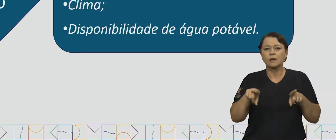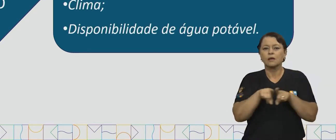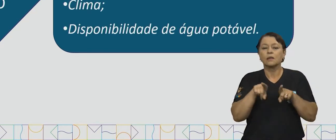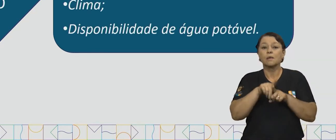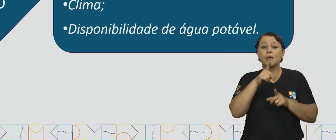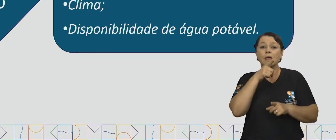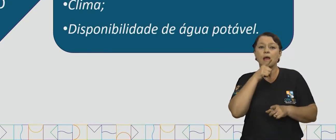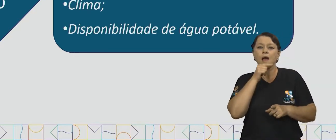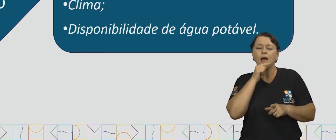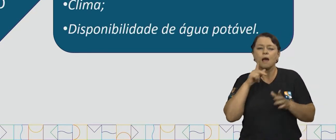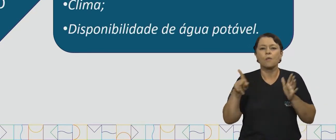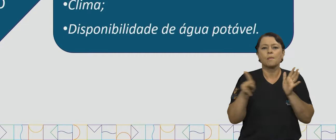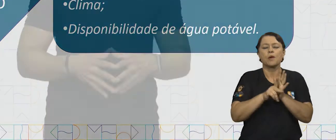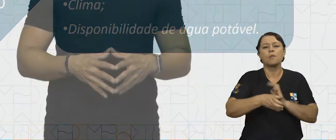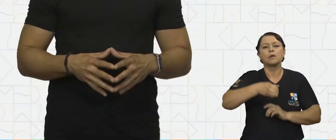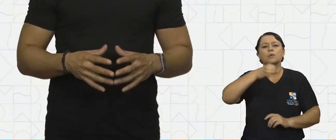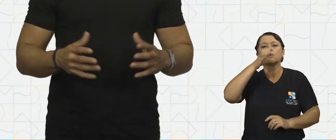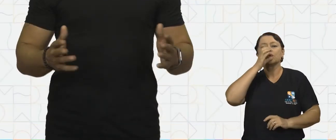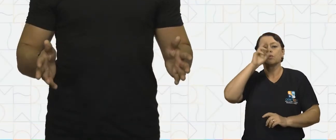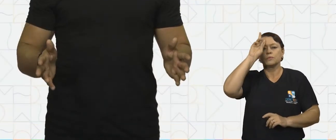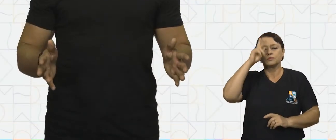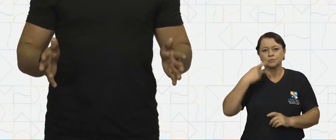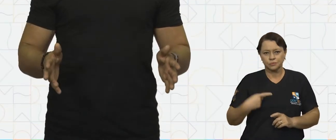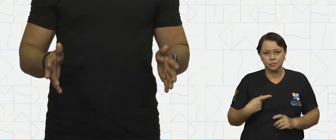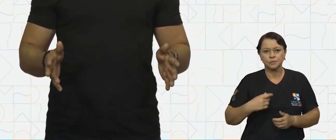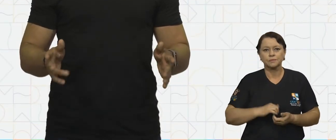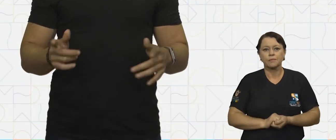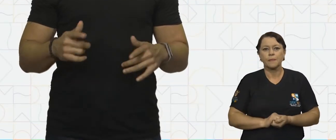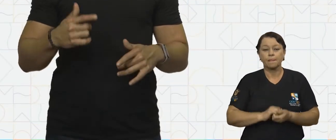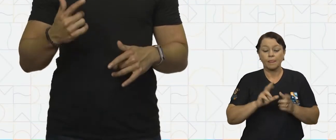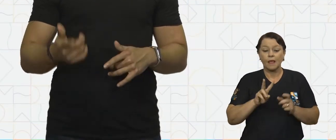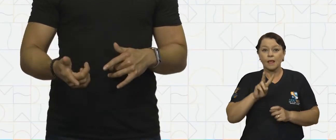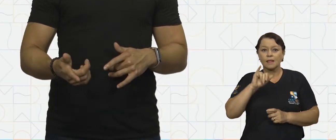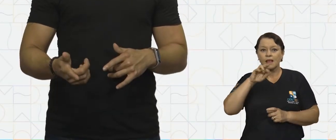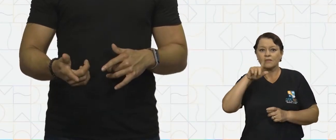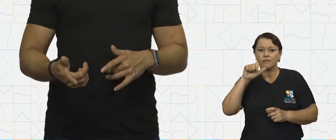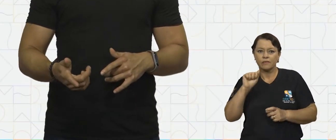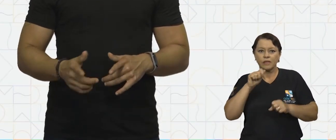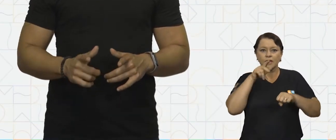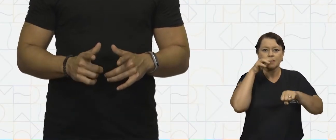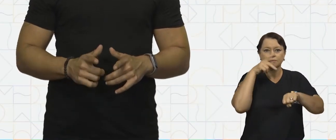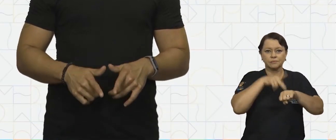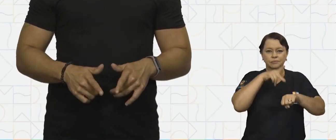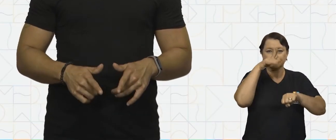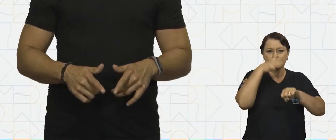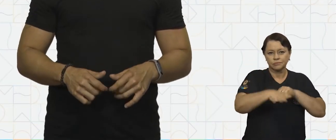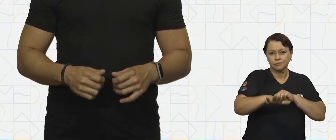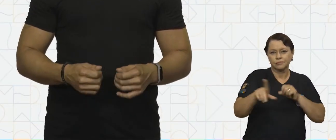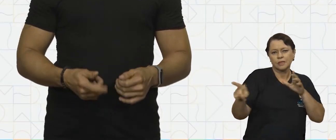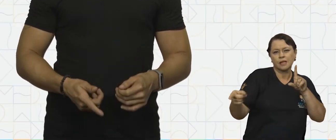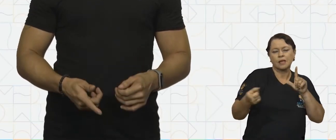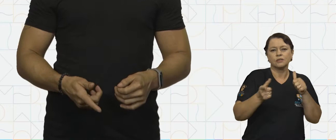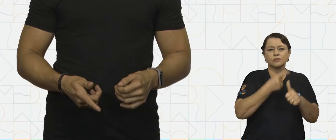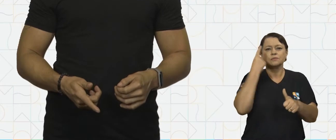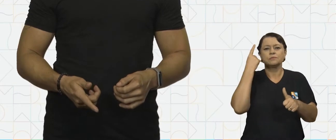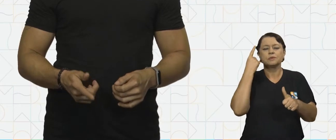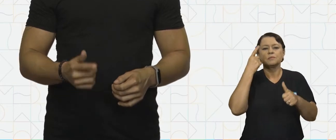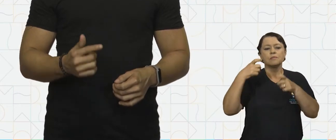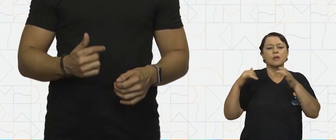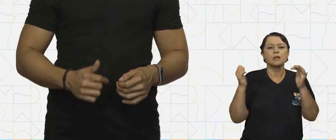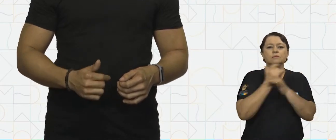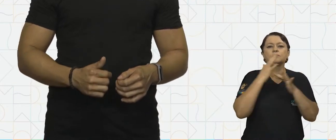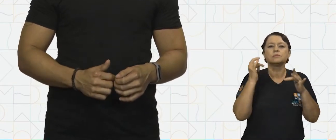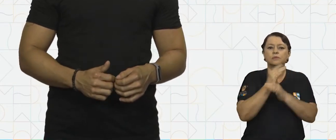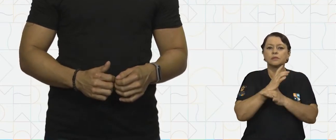água potável para consumo humano. Nas vilas neolíticas e nas primeiras cidades, a fertilidade do solo era importante